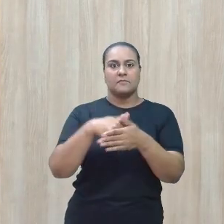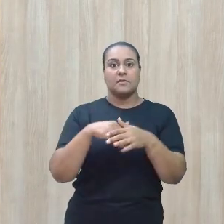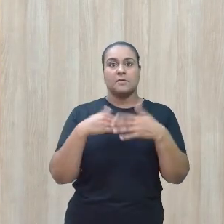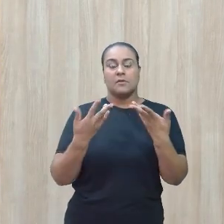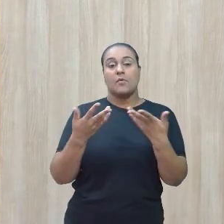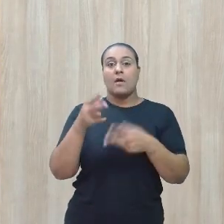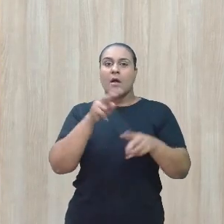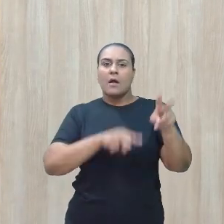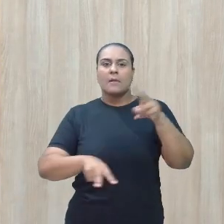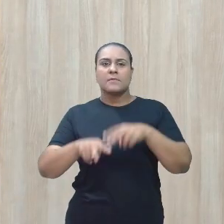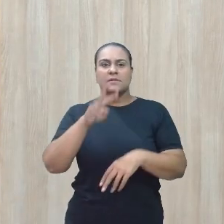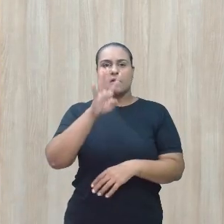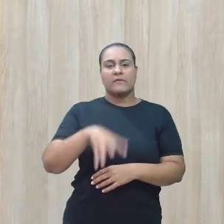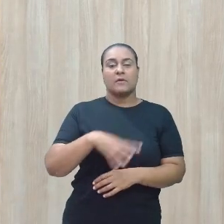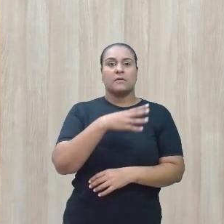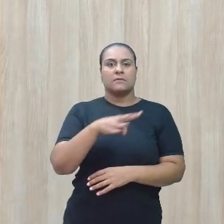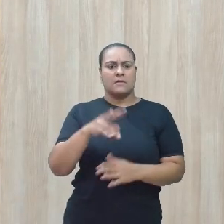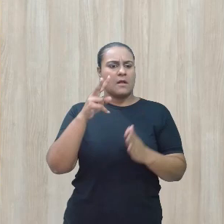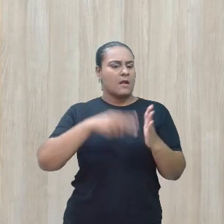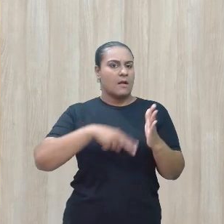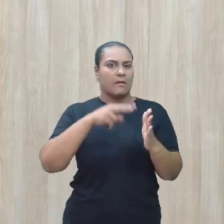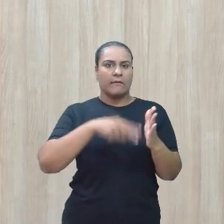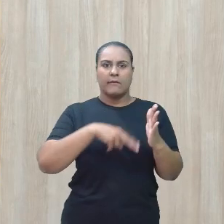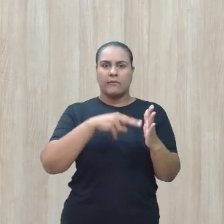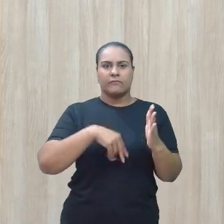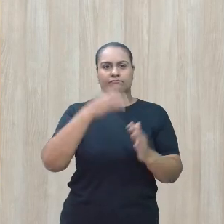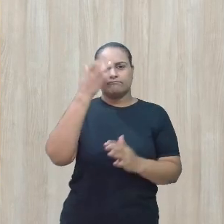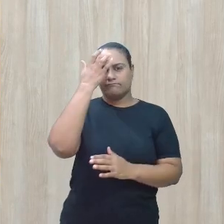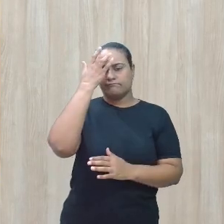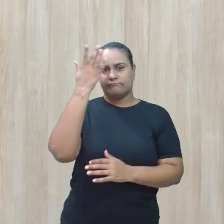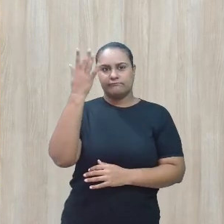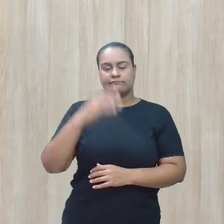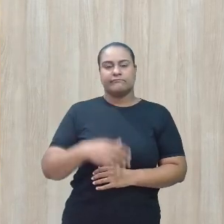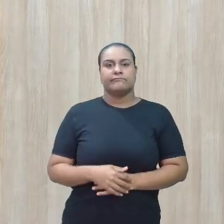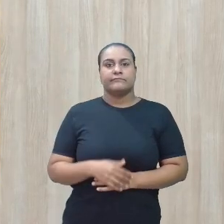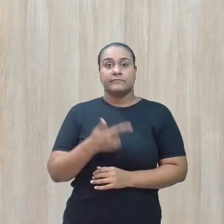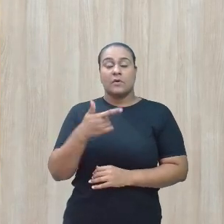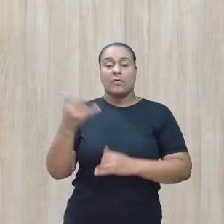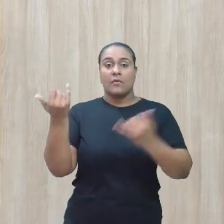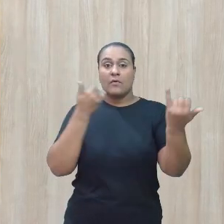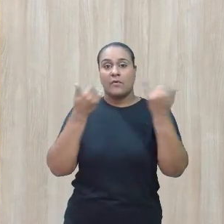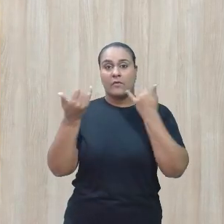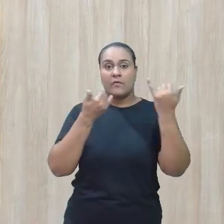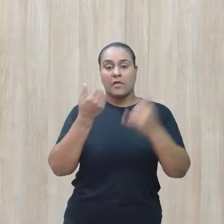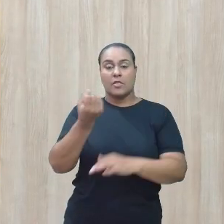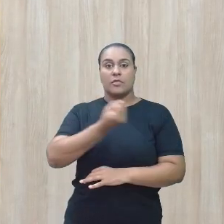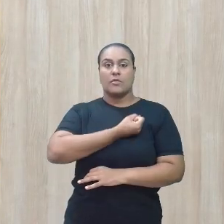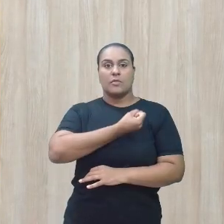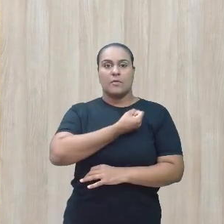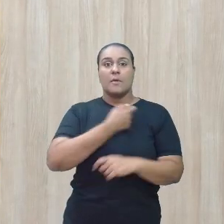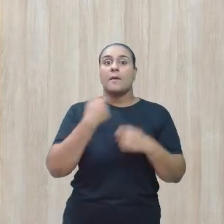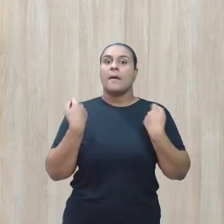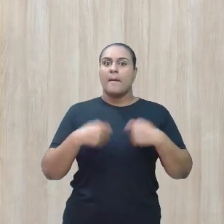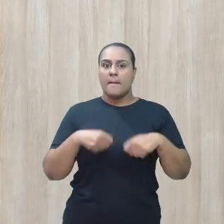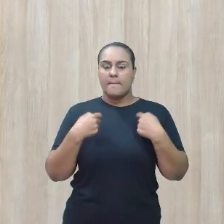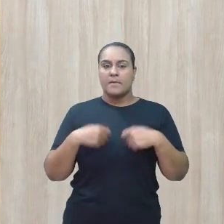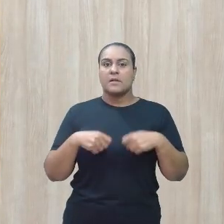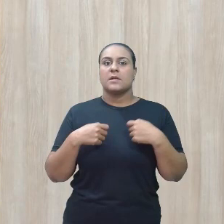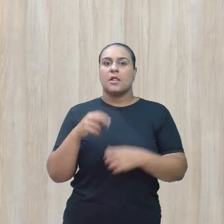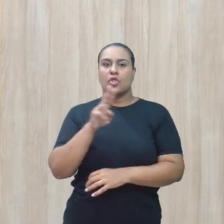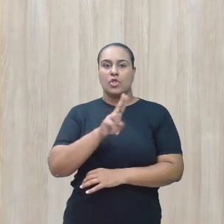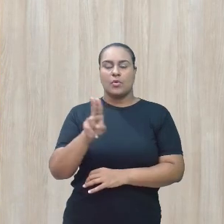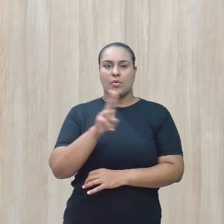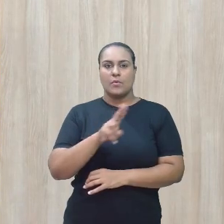tabela como essa, a gente consegue ler de maneira bem fácil. As outras informações que são numéricas, elas precisam sim de nomeação,